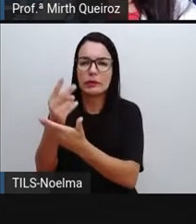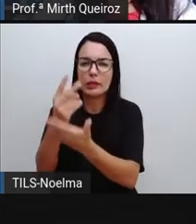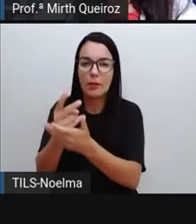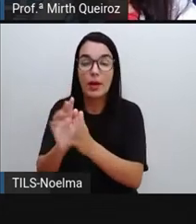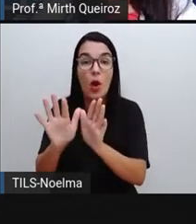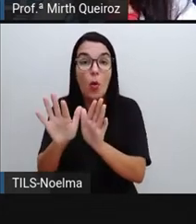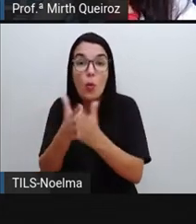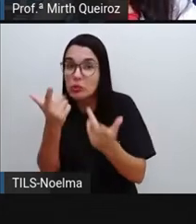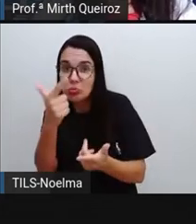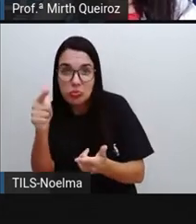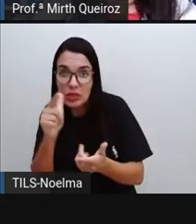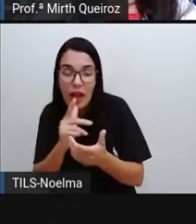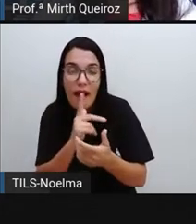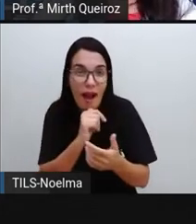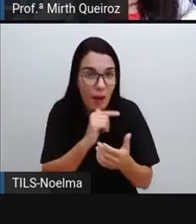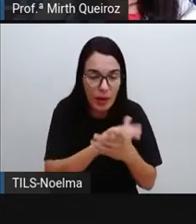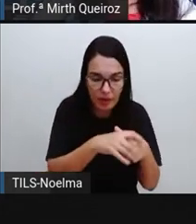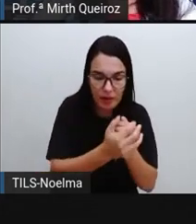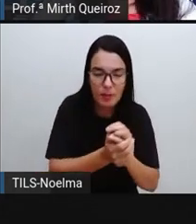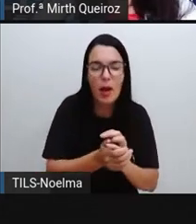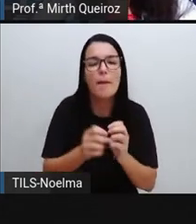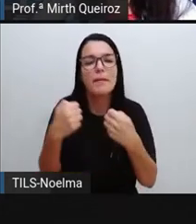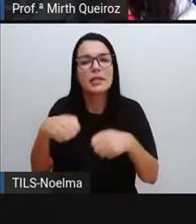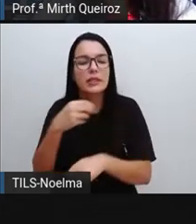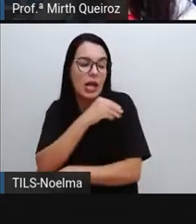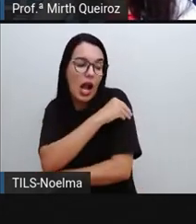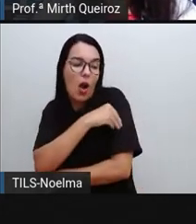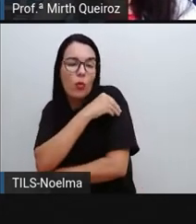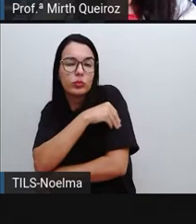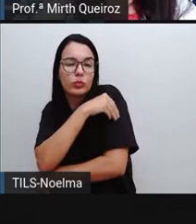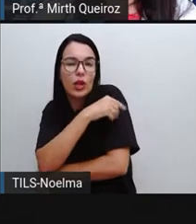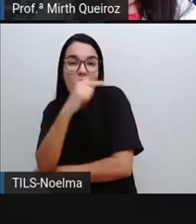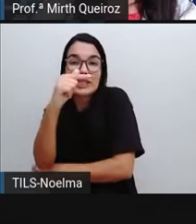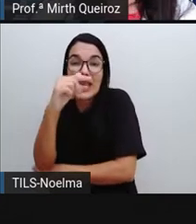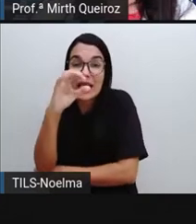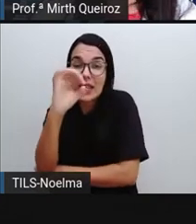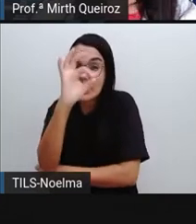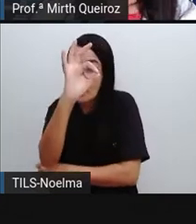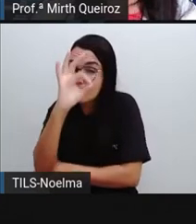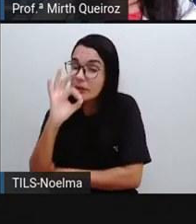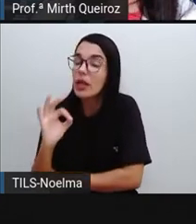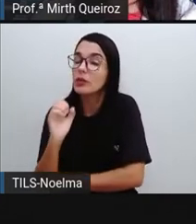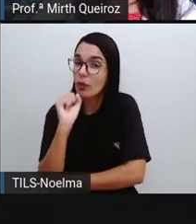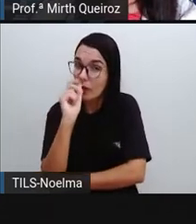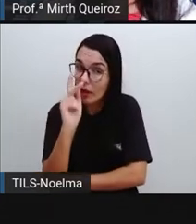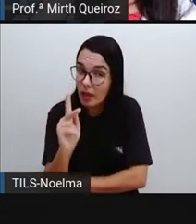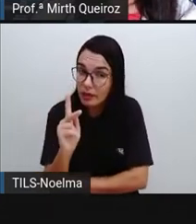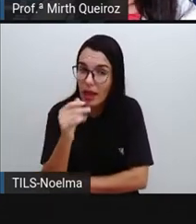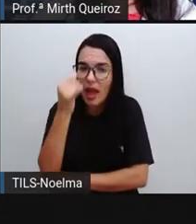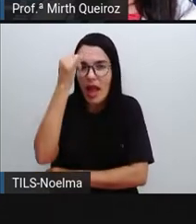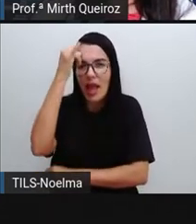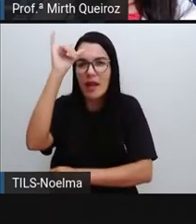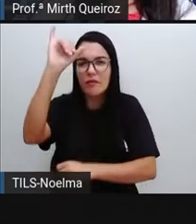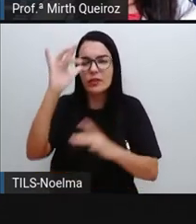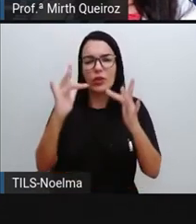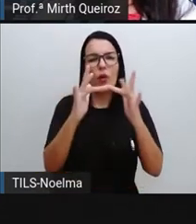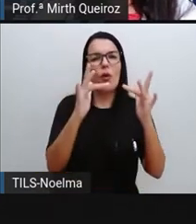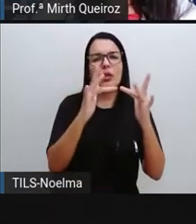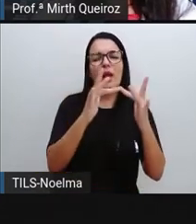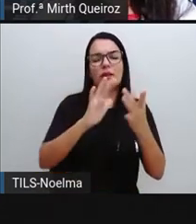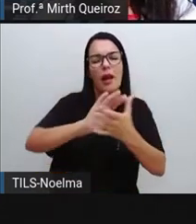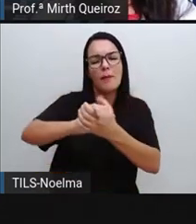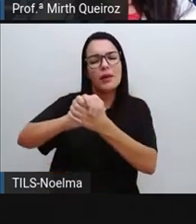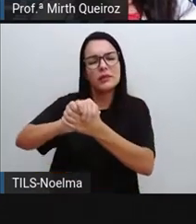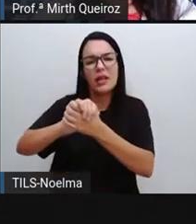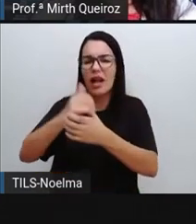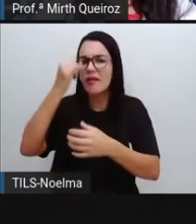Quando não for possível, a gente utiliza o álcool gel 70, não é qualquer tipo de álcool, certo, gente? Evite contato físico, como aperto